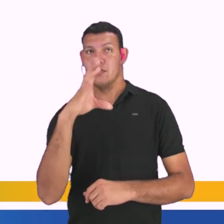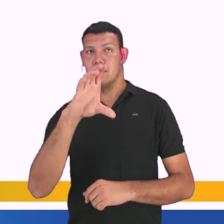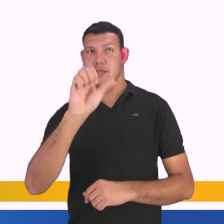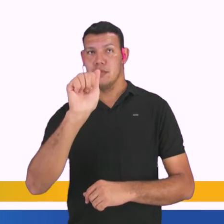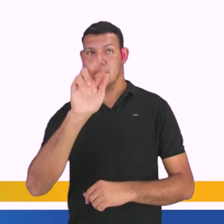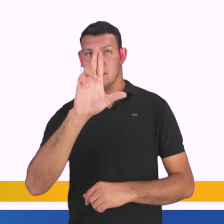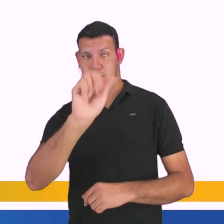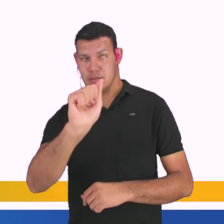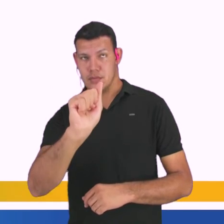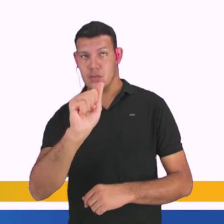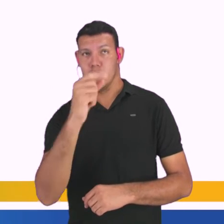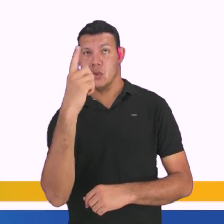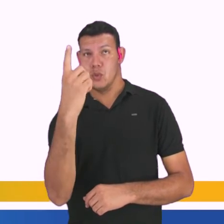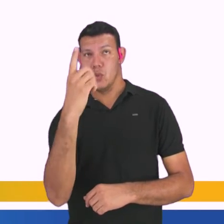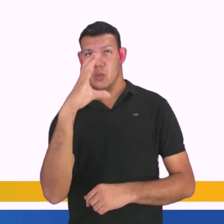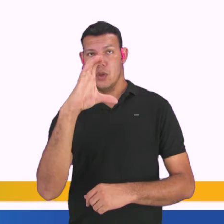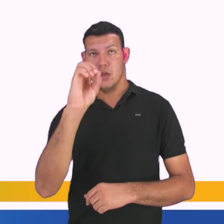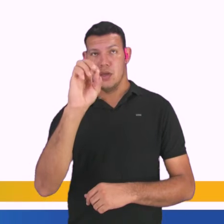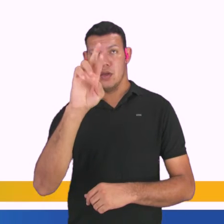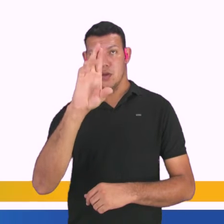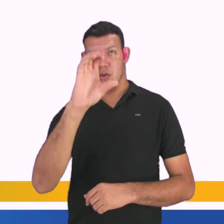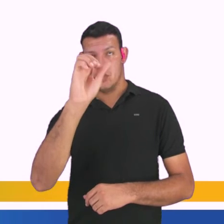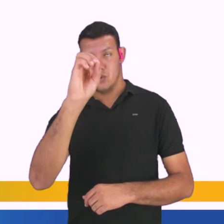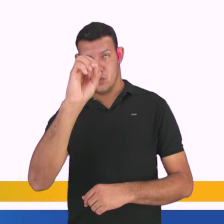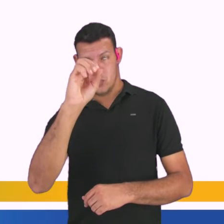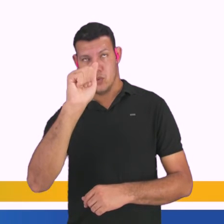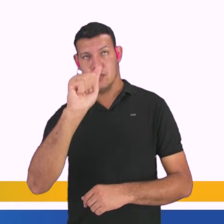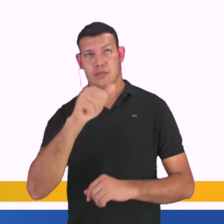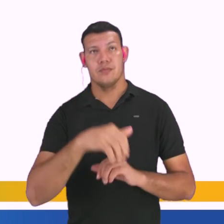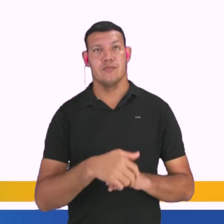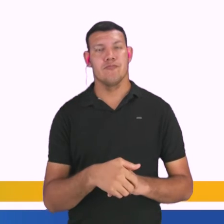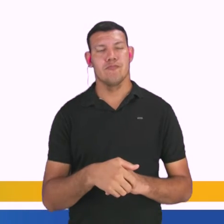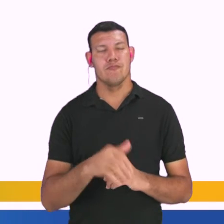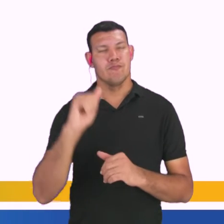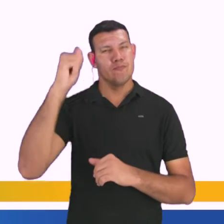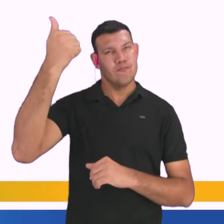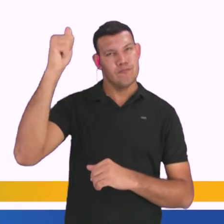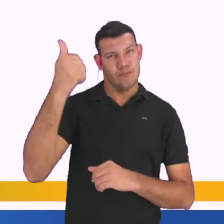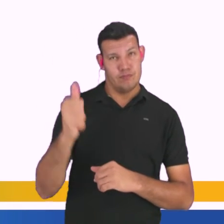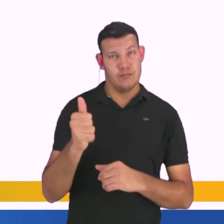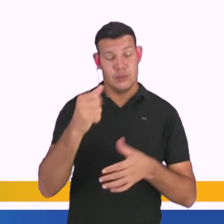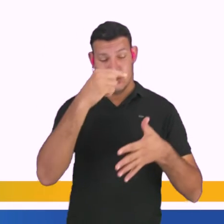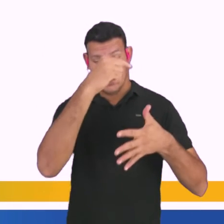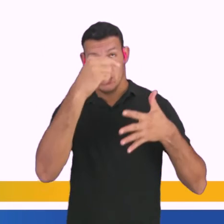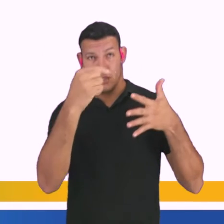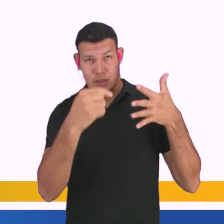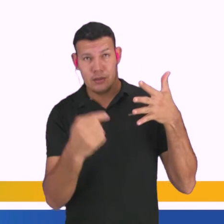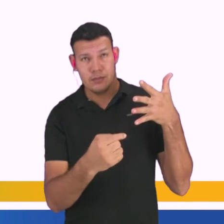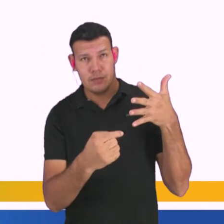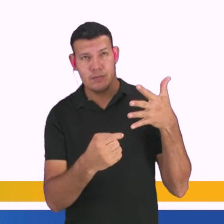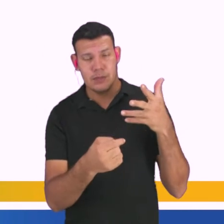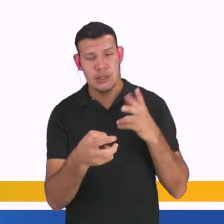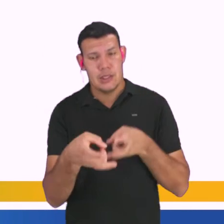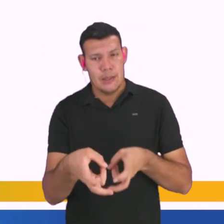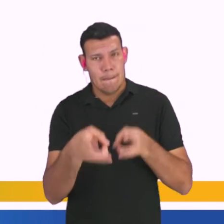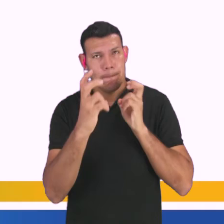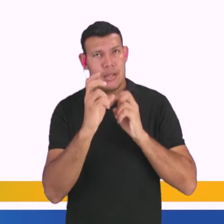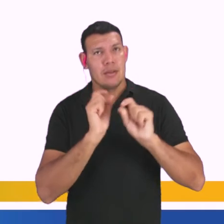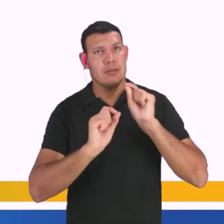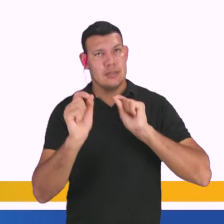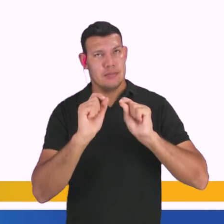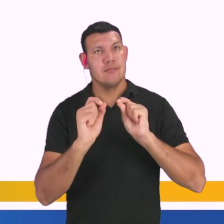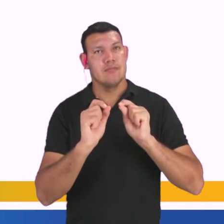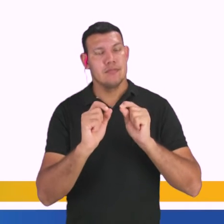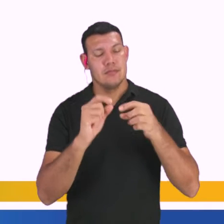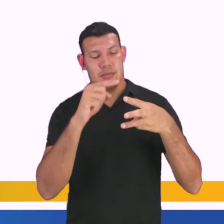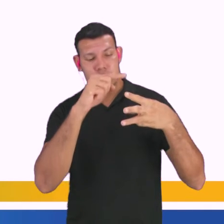coroa ao analisar o nosso nossos elementos no conjunto E você vai perceber